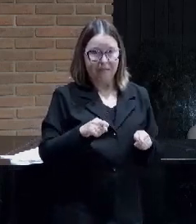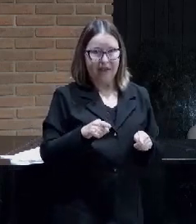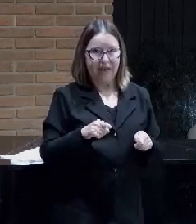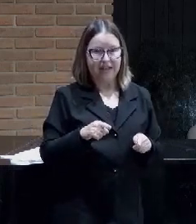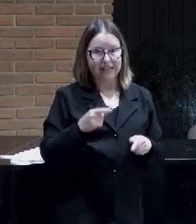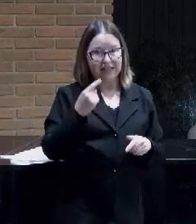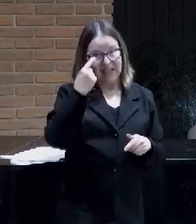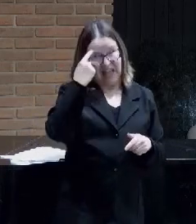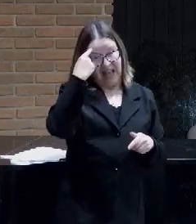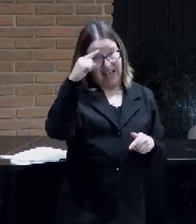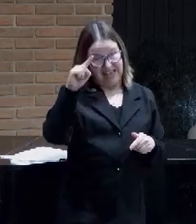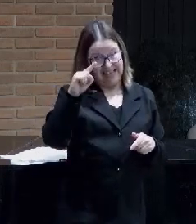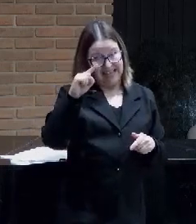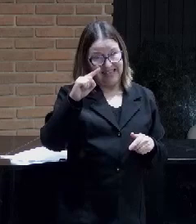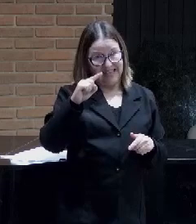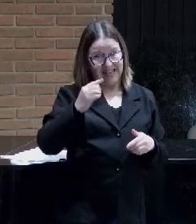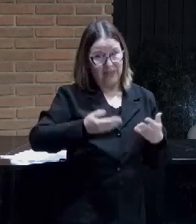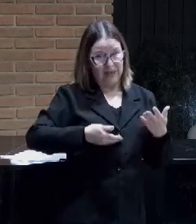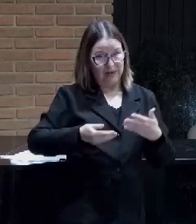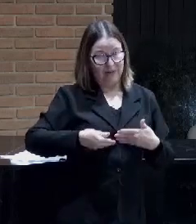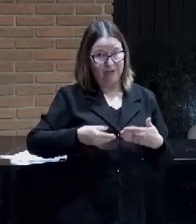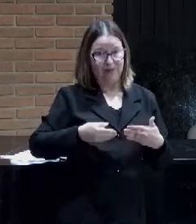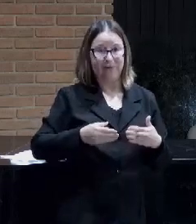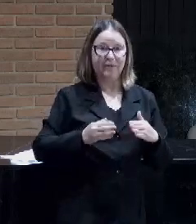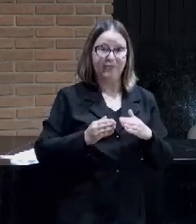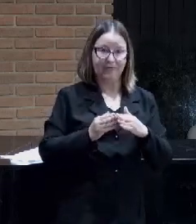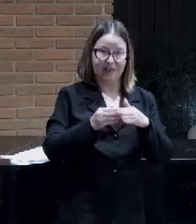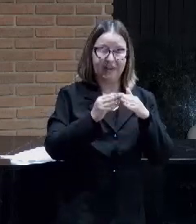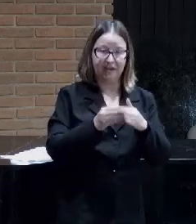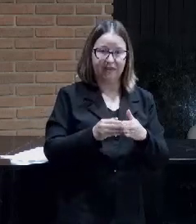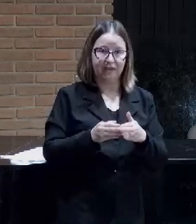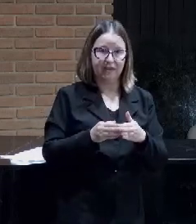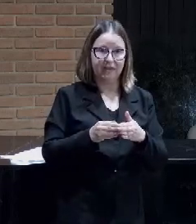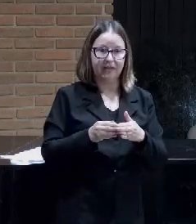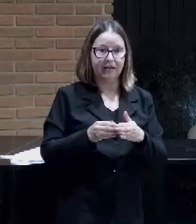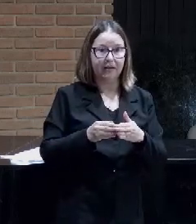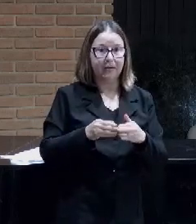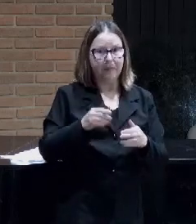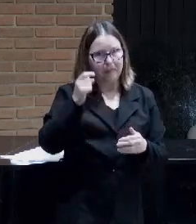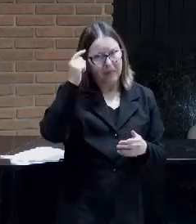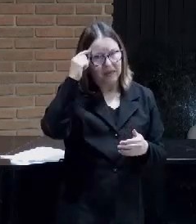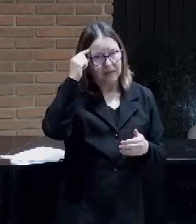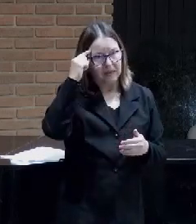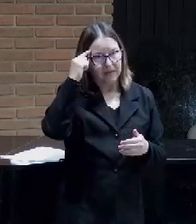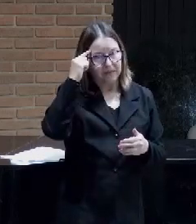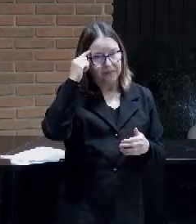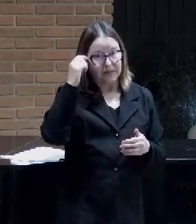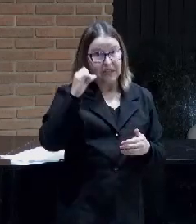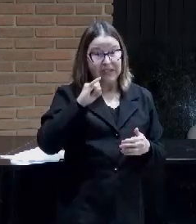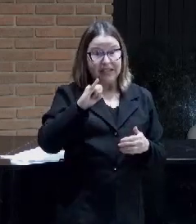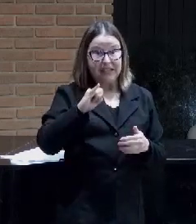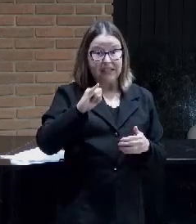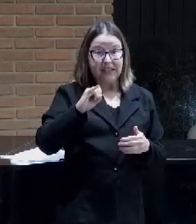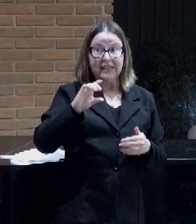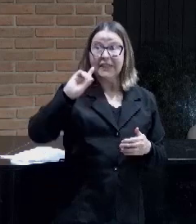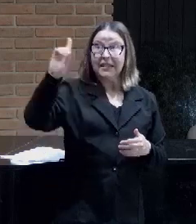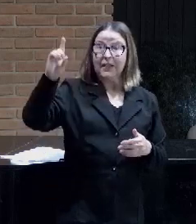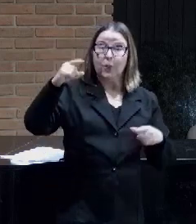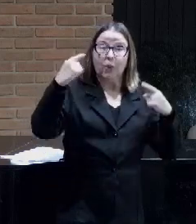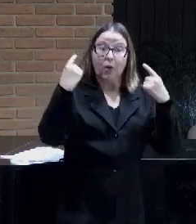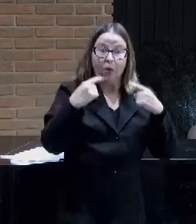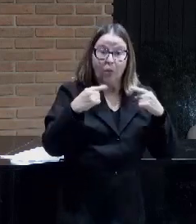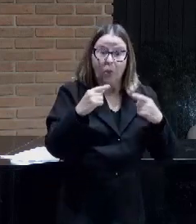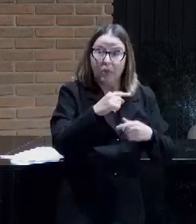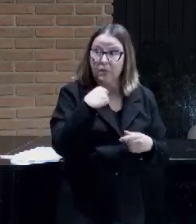sua cabeça é, se Deus é contra nós, quem pode ser por nós? Eu vou repetir porque isso é muito forte.